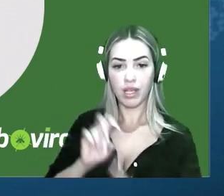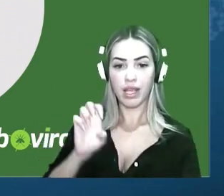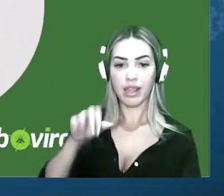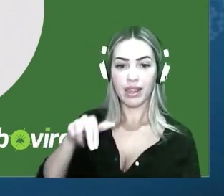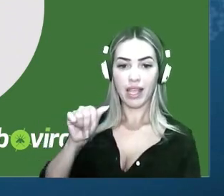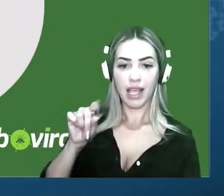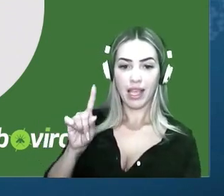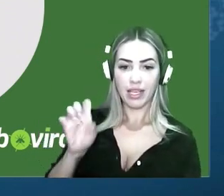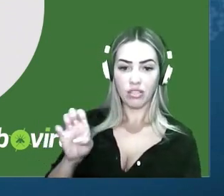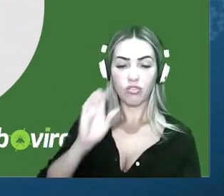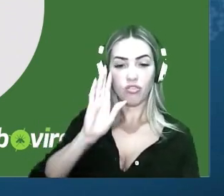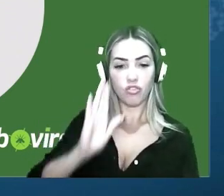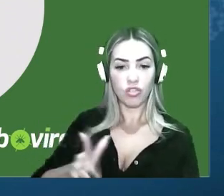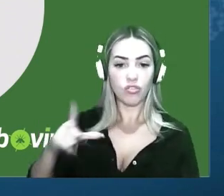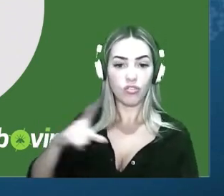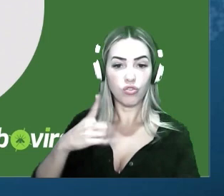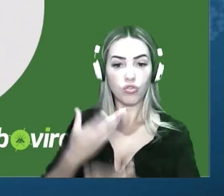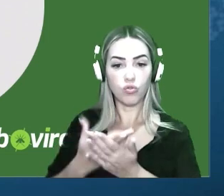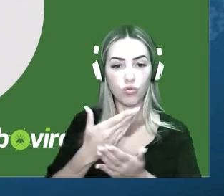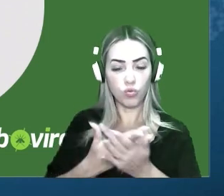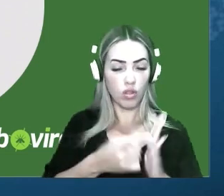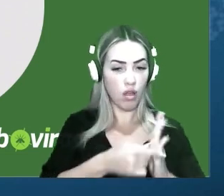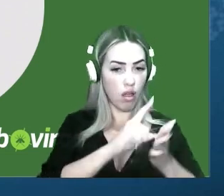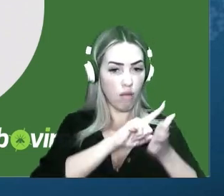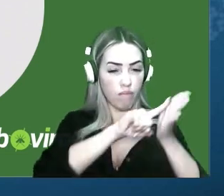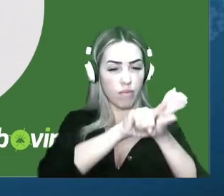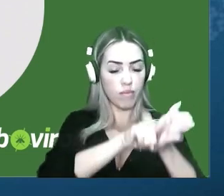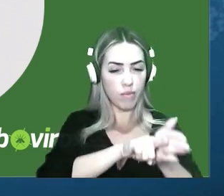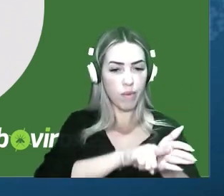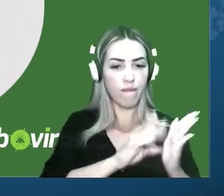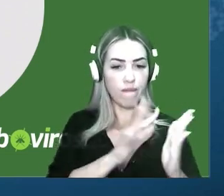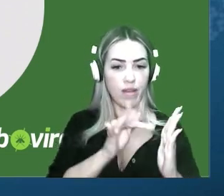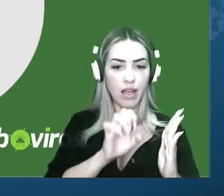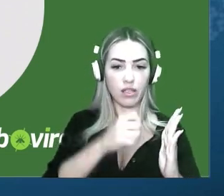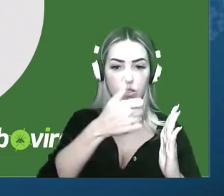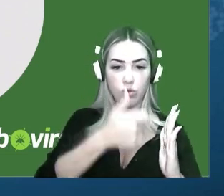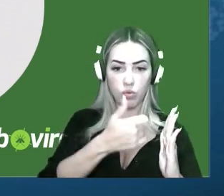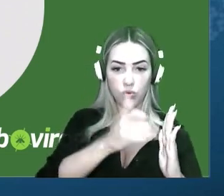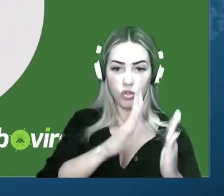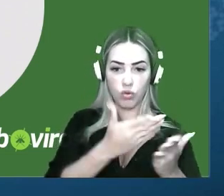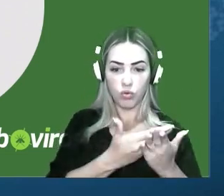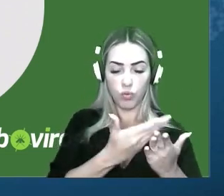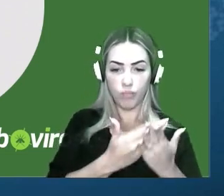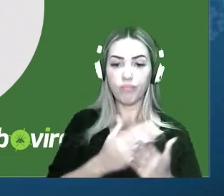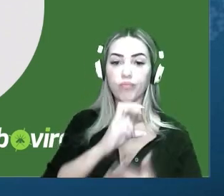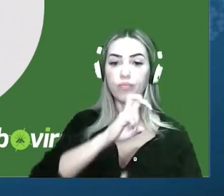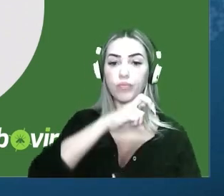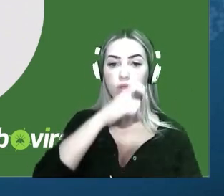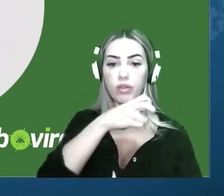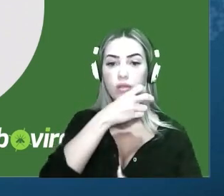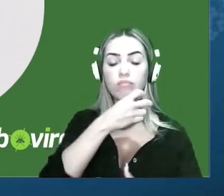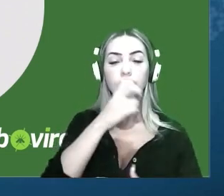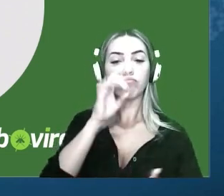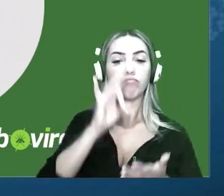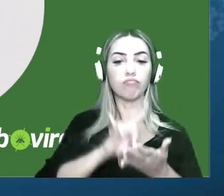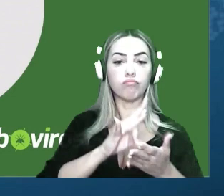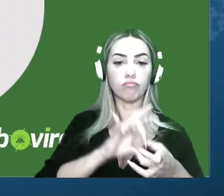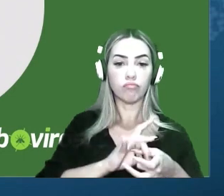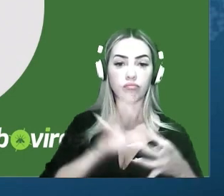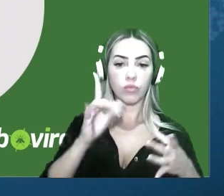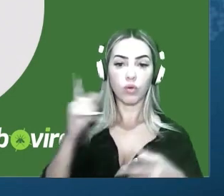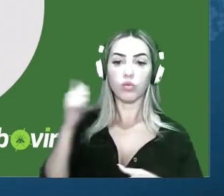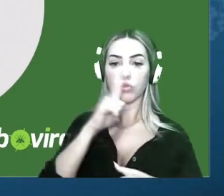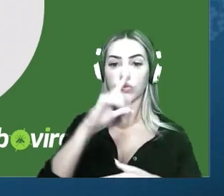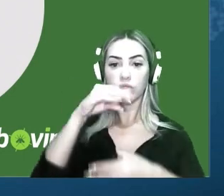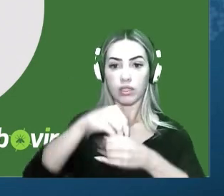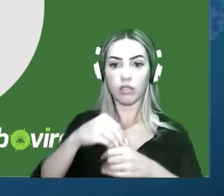tinha feito estudos pré-clínicos, estudos de fase 1 com essas cepas. O Butantan licenciou e produziu uma vacina dentro do Instituto a